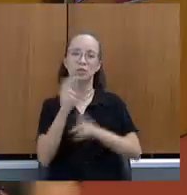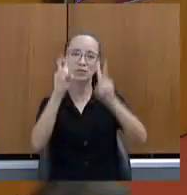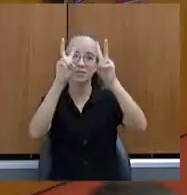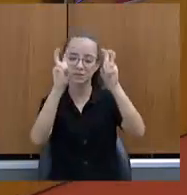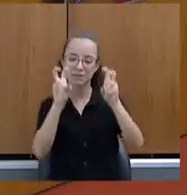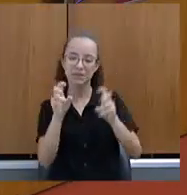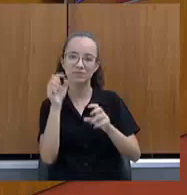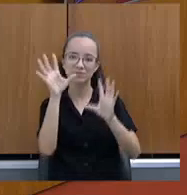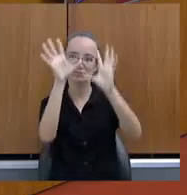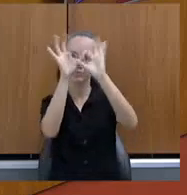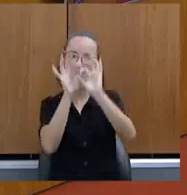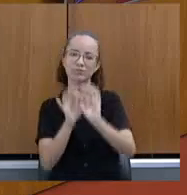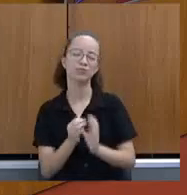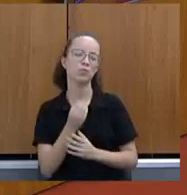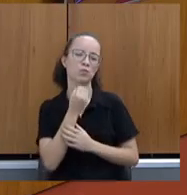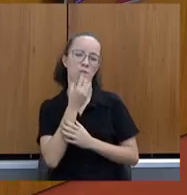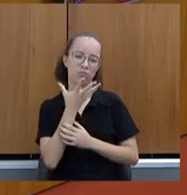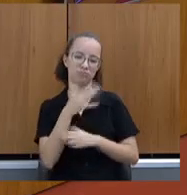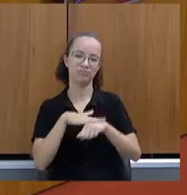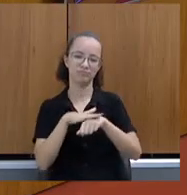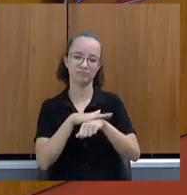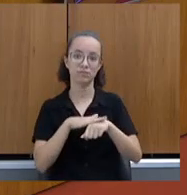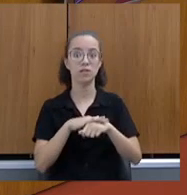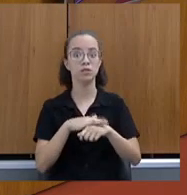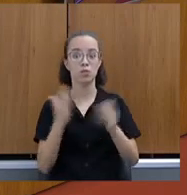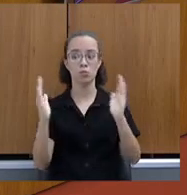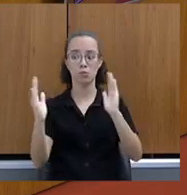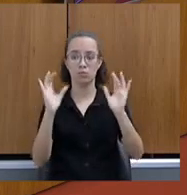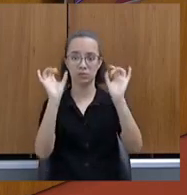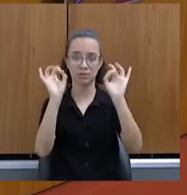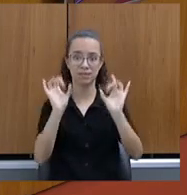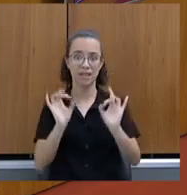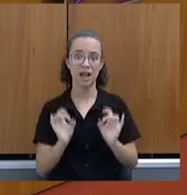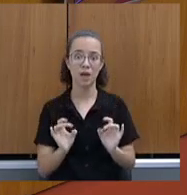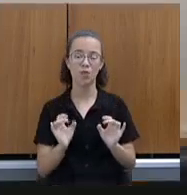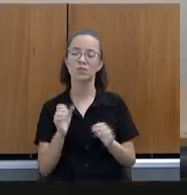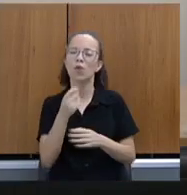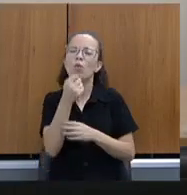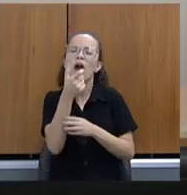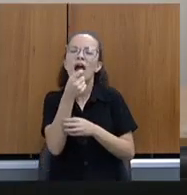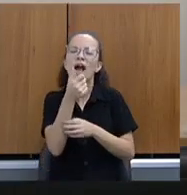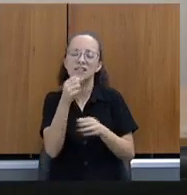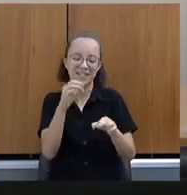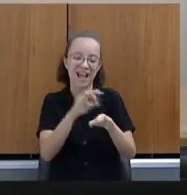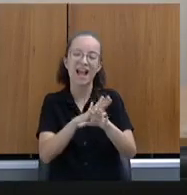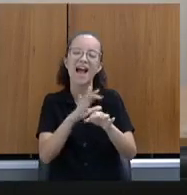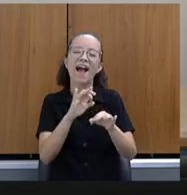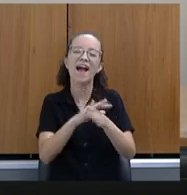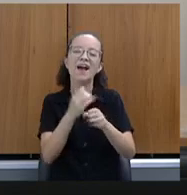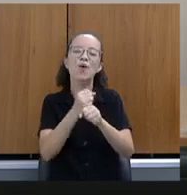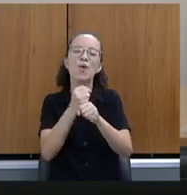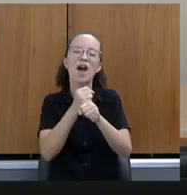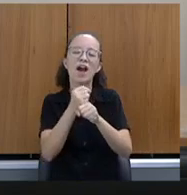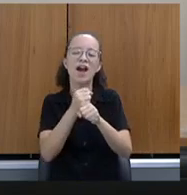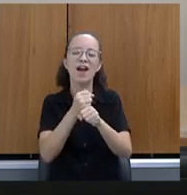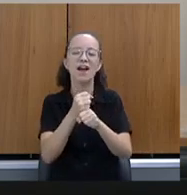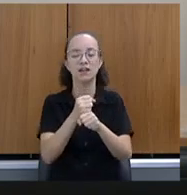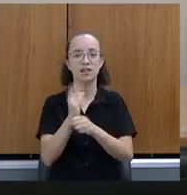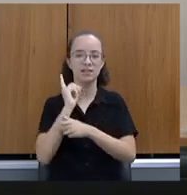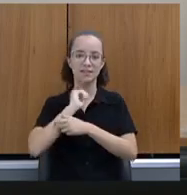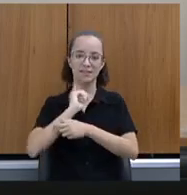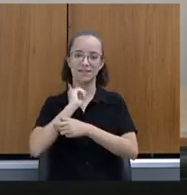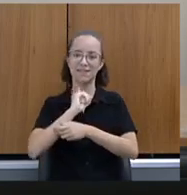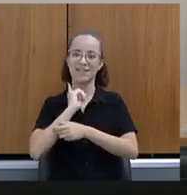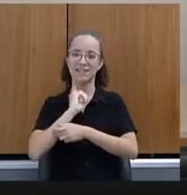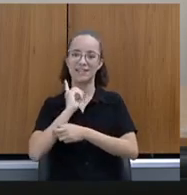desses assuntos sobretudo momento muito especial né onde estamos aí findando mais um ano né onde Minas Gerais saia